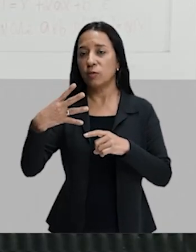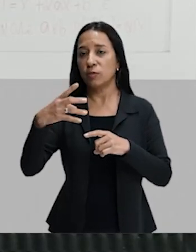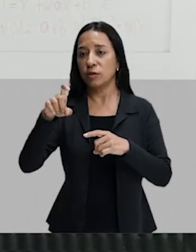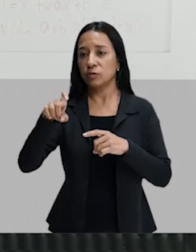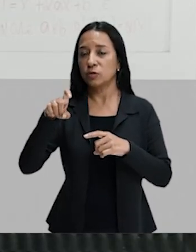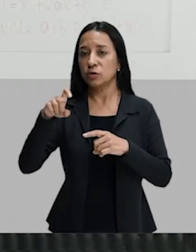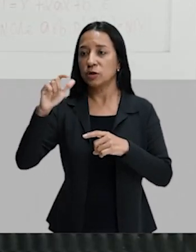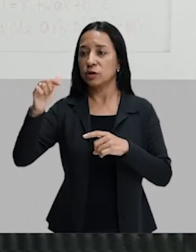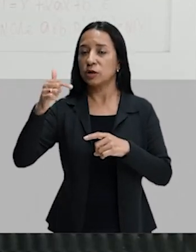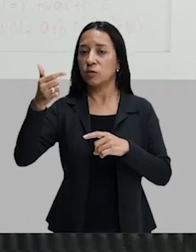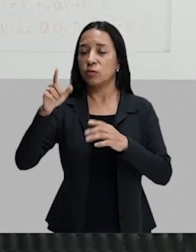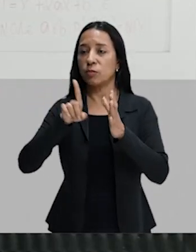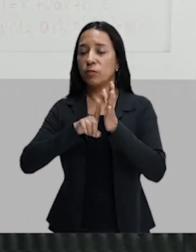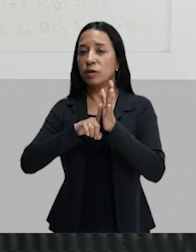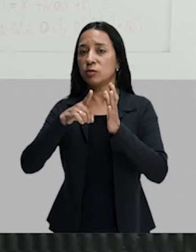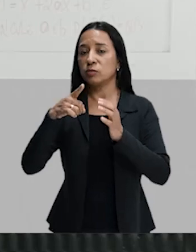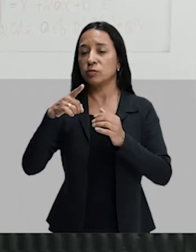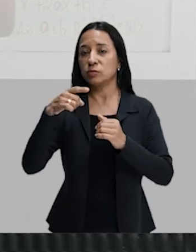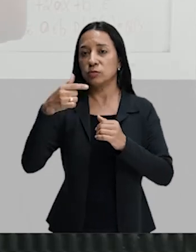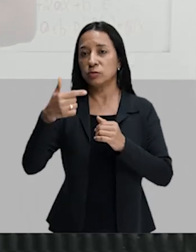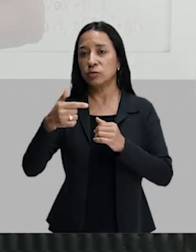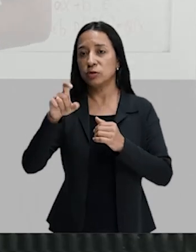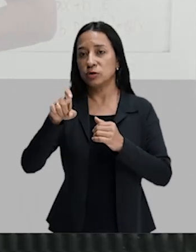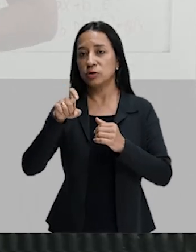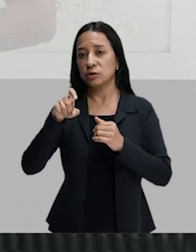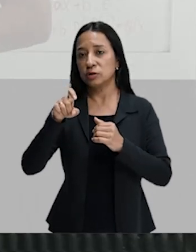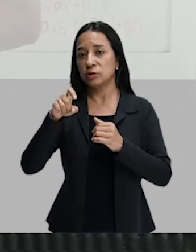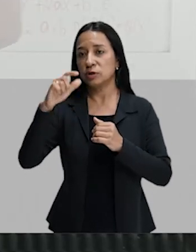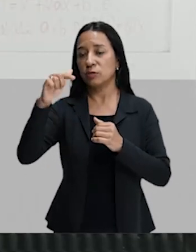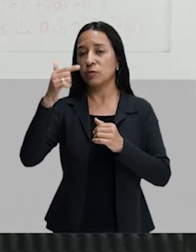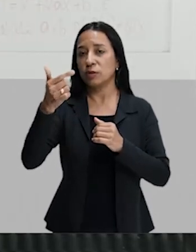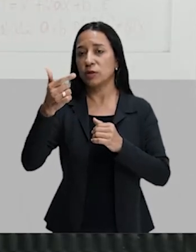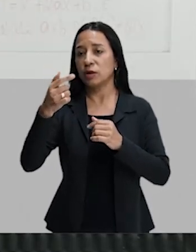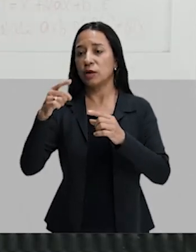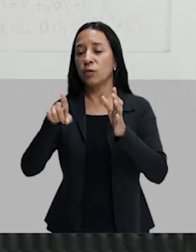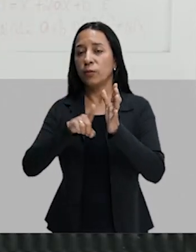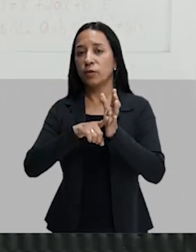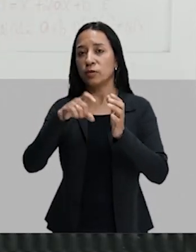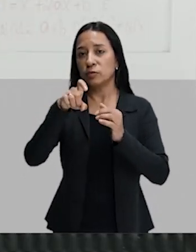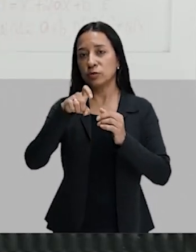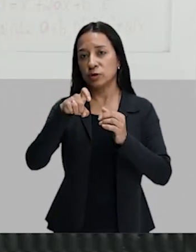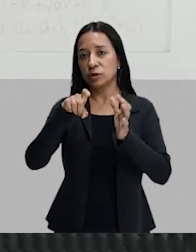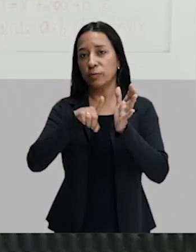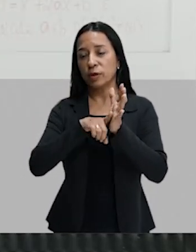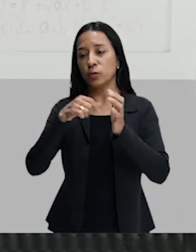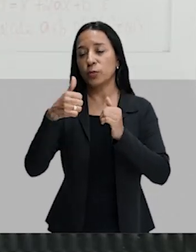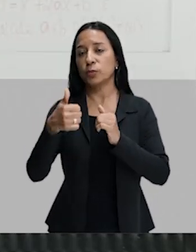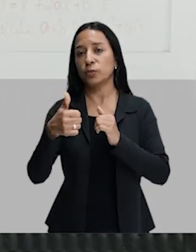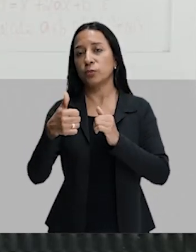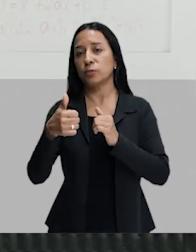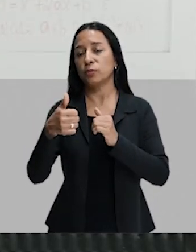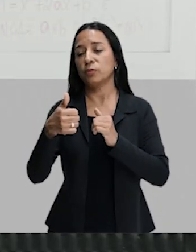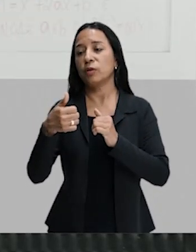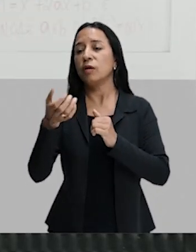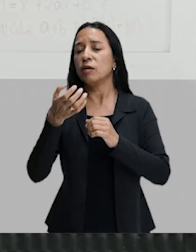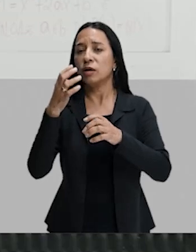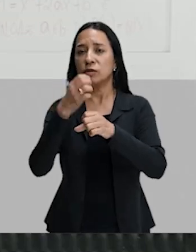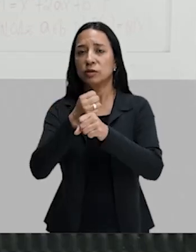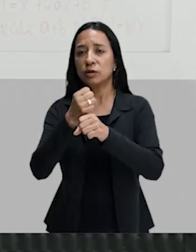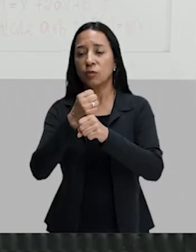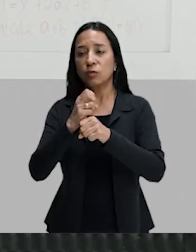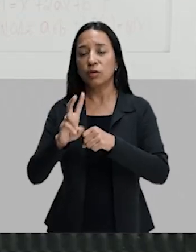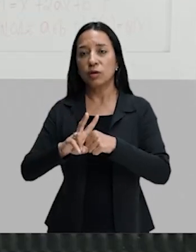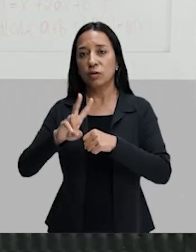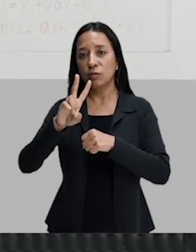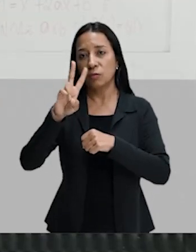cubo menos 2x ao quadrado menos x menos 1. Eu quero calcular o valor numérico dele para